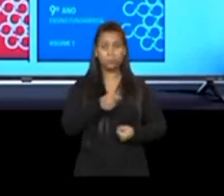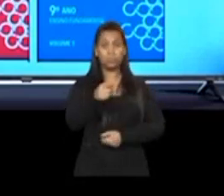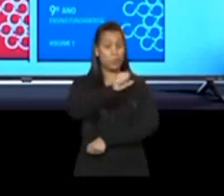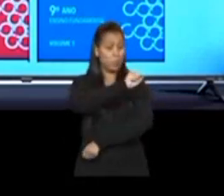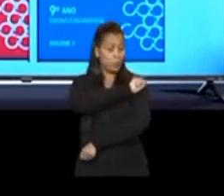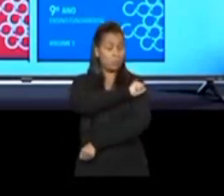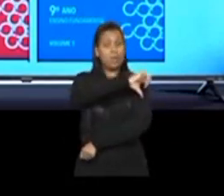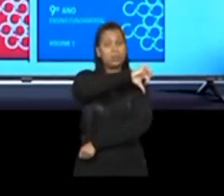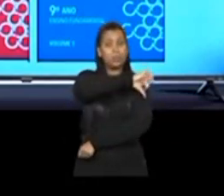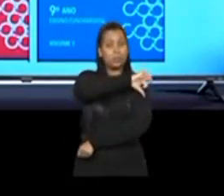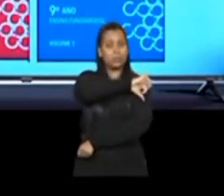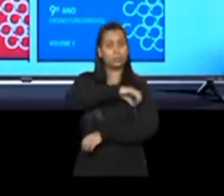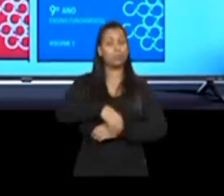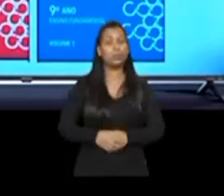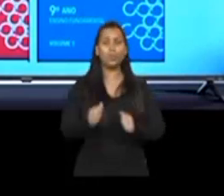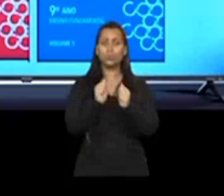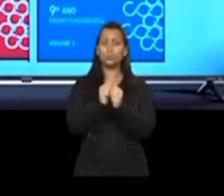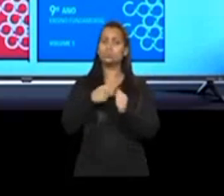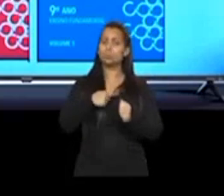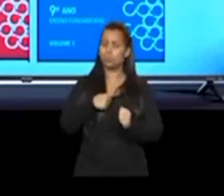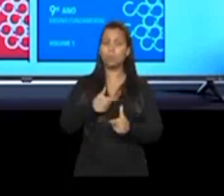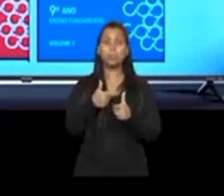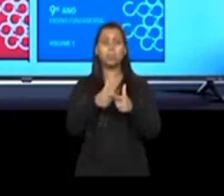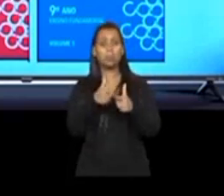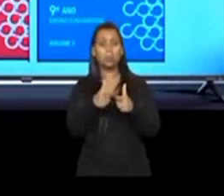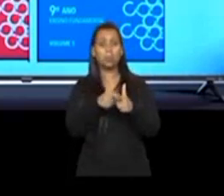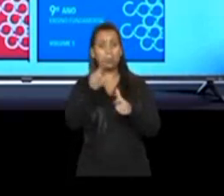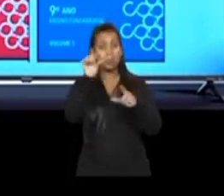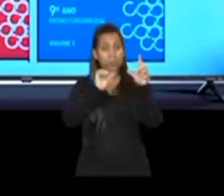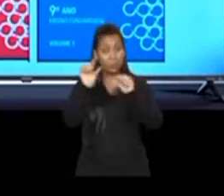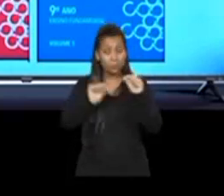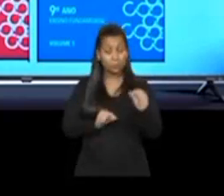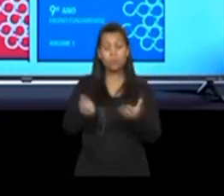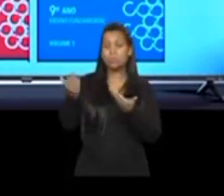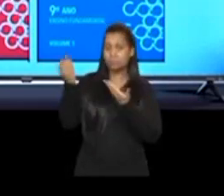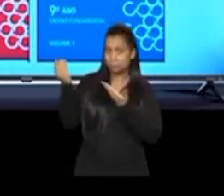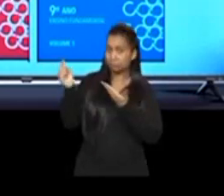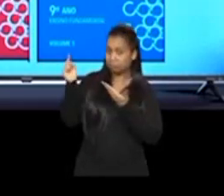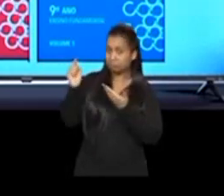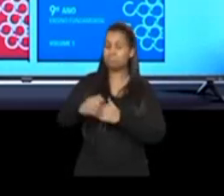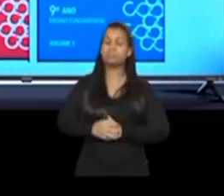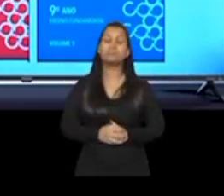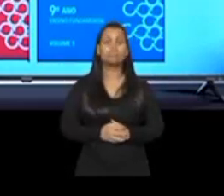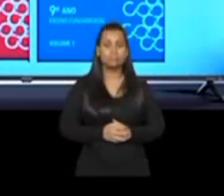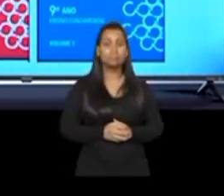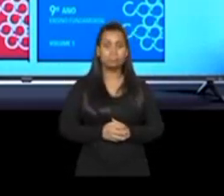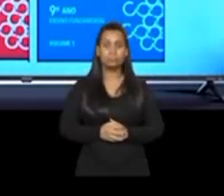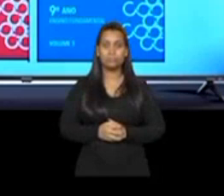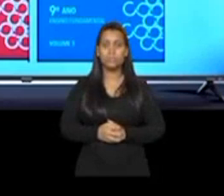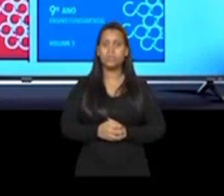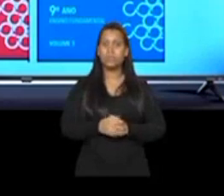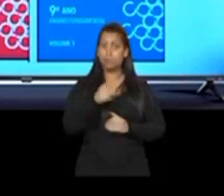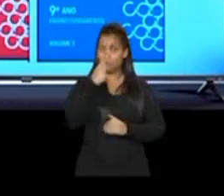ano resolvam junto comigo alguns problemas que eu selecionei deste material São Paulo Faz Escola, que foi enviado para as